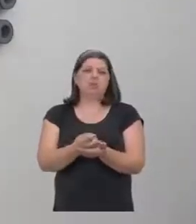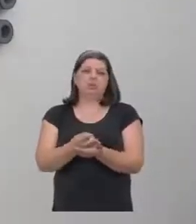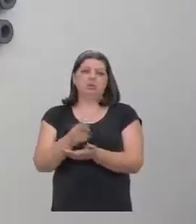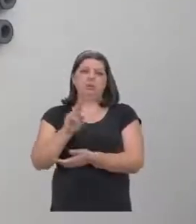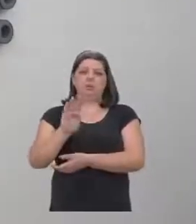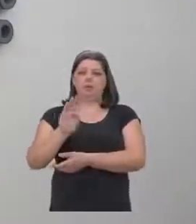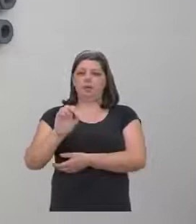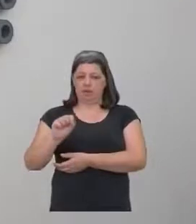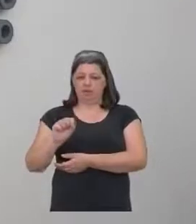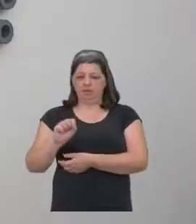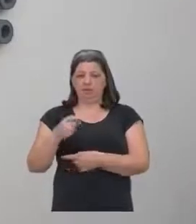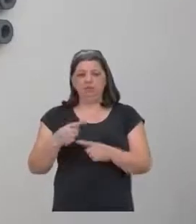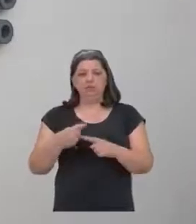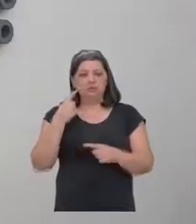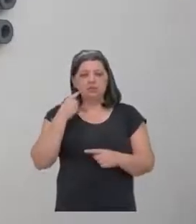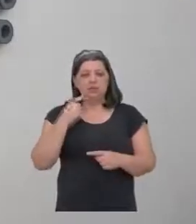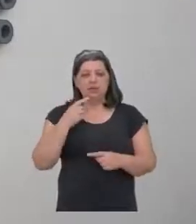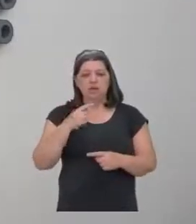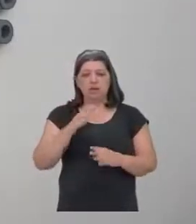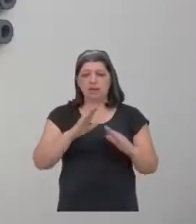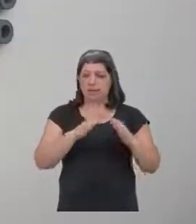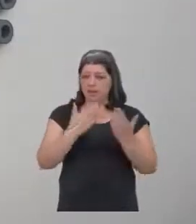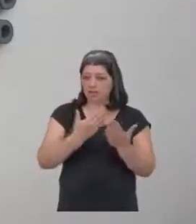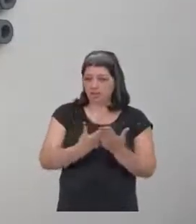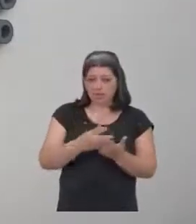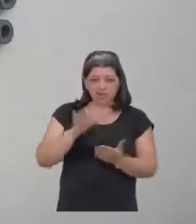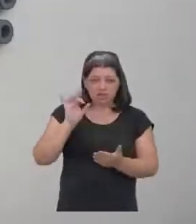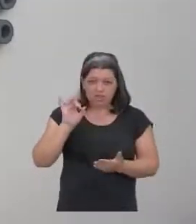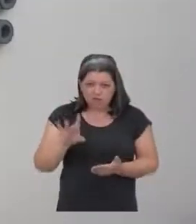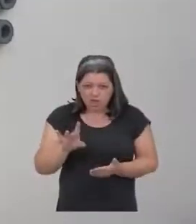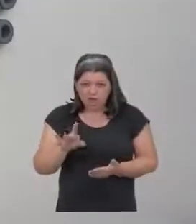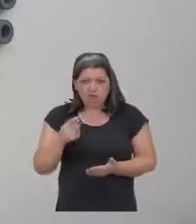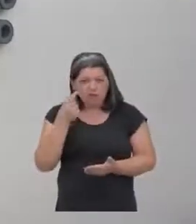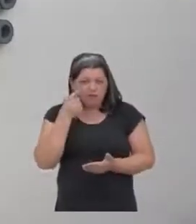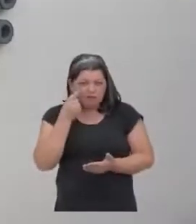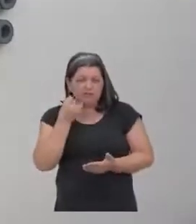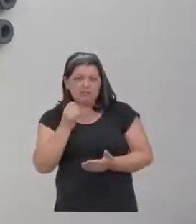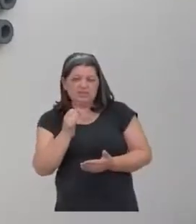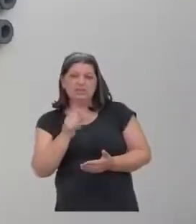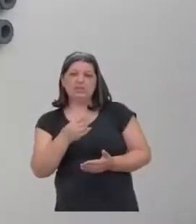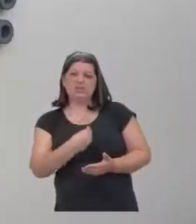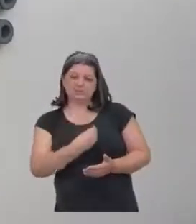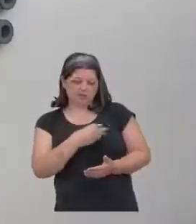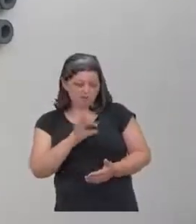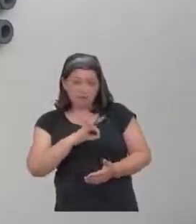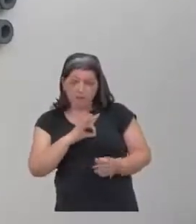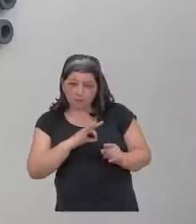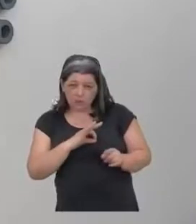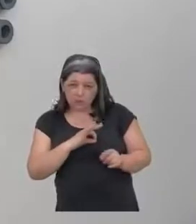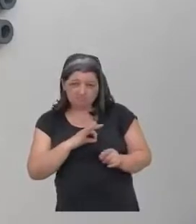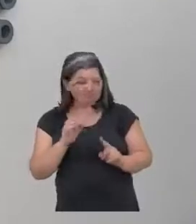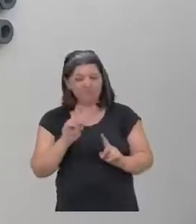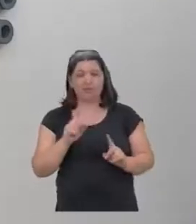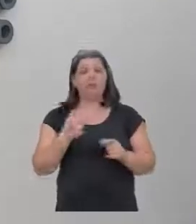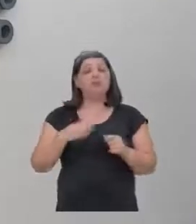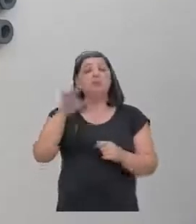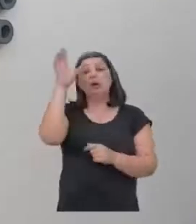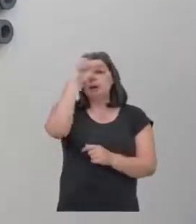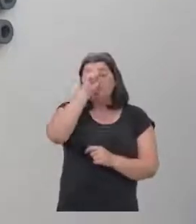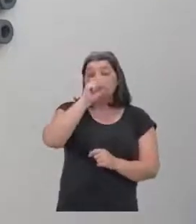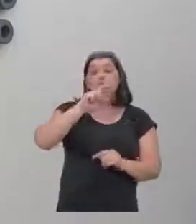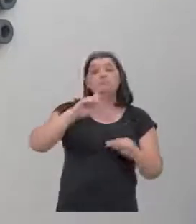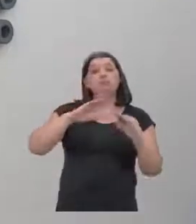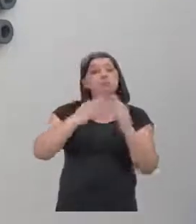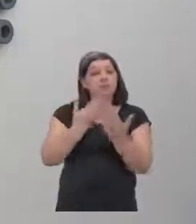escolas, que tem que ver que você está vivo, não é só a polícia, não, é o professor também. O cara está bem, está vivo, está saudável, está aprendendo. Então, a escola também serve para